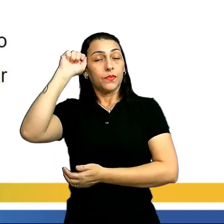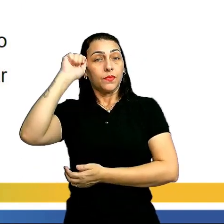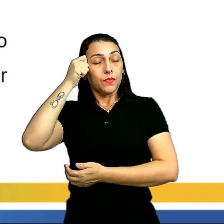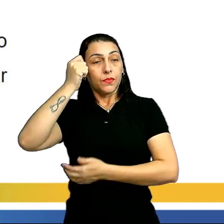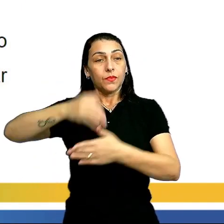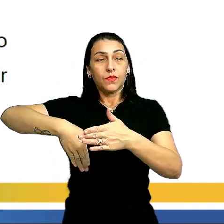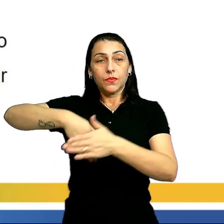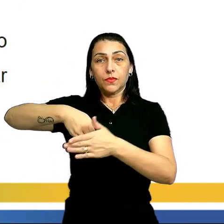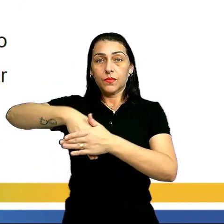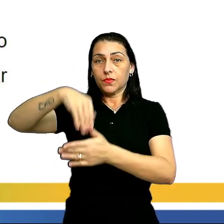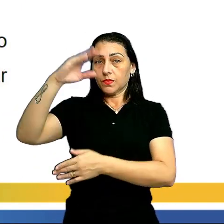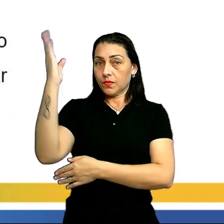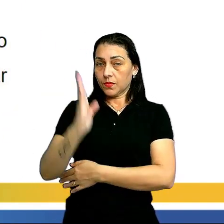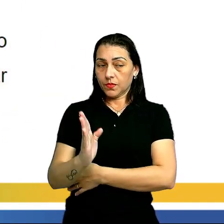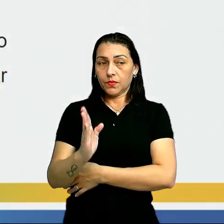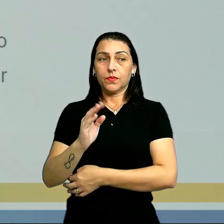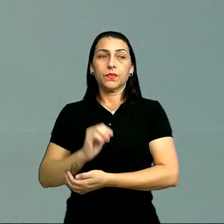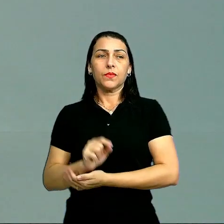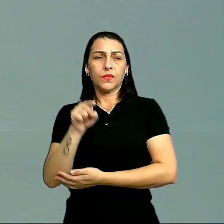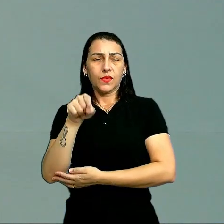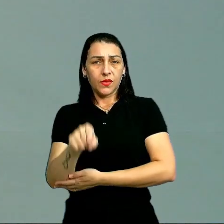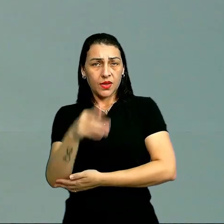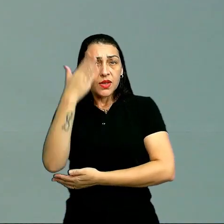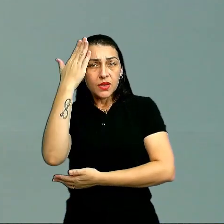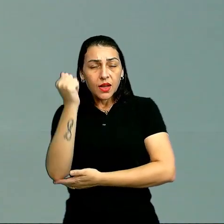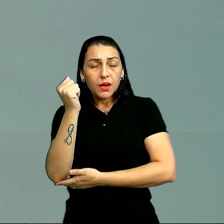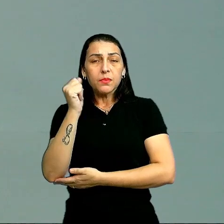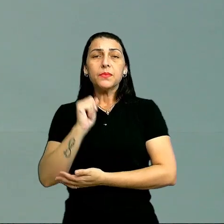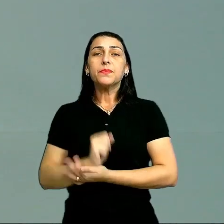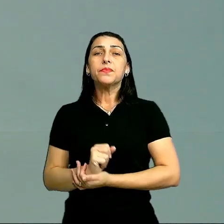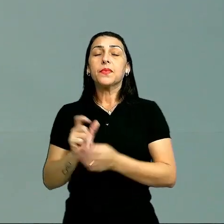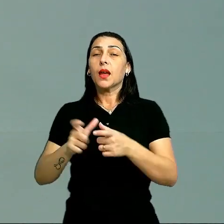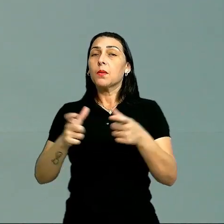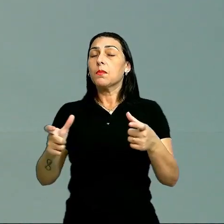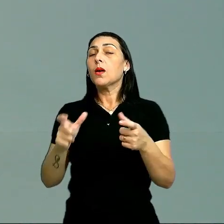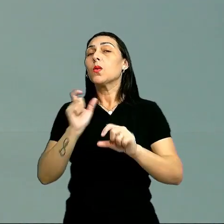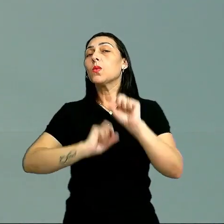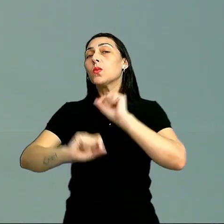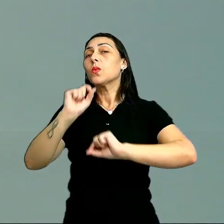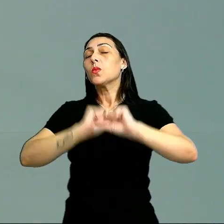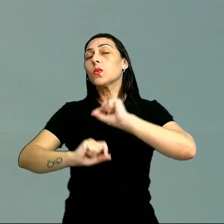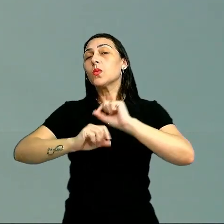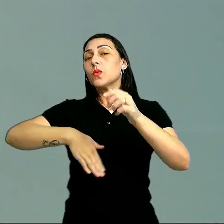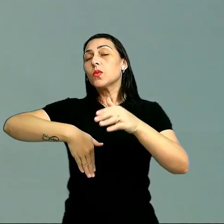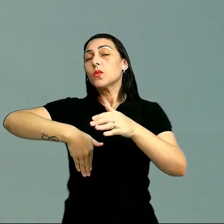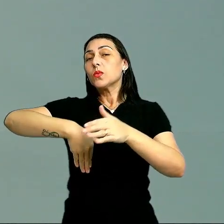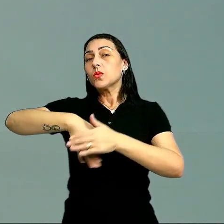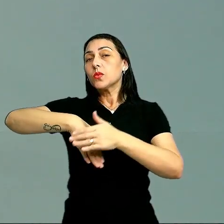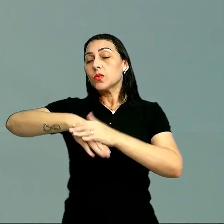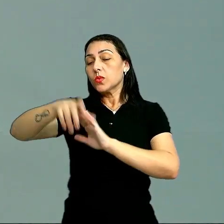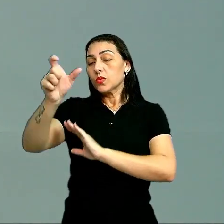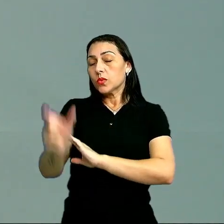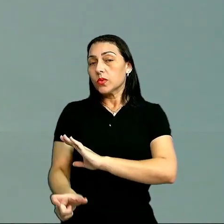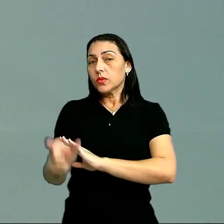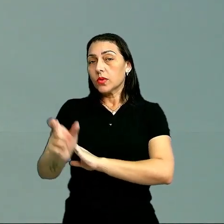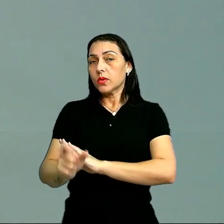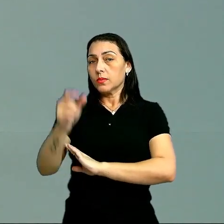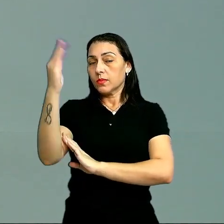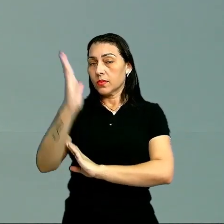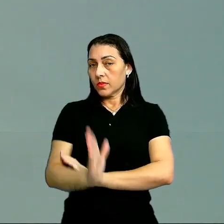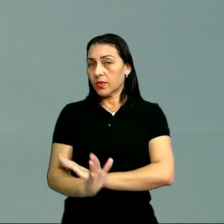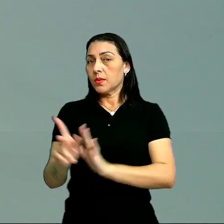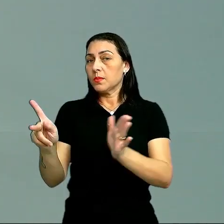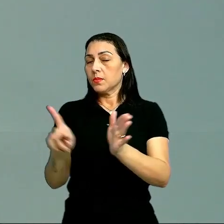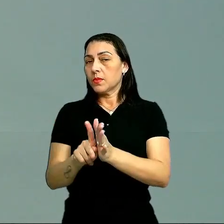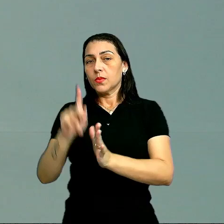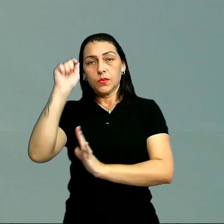negros do futebol brasileiro. Vocês sabem que a maior parcela, né, dos jogadores brasileiros, eles